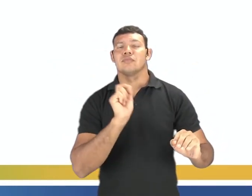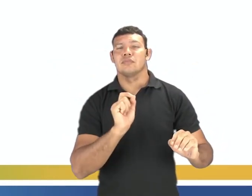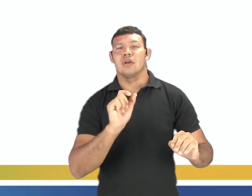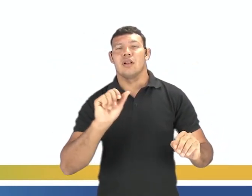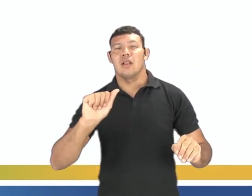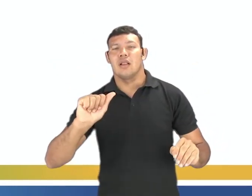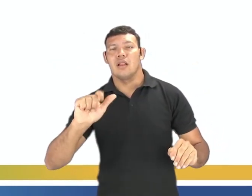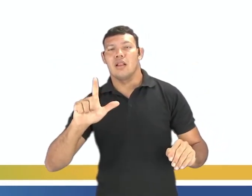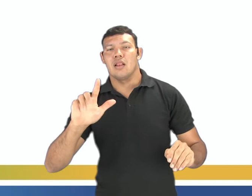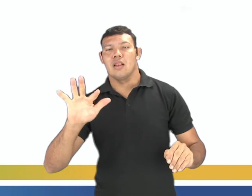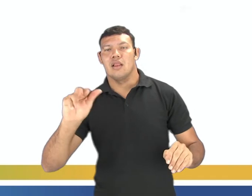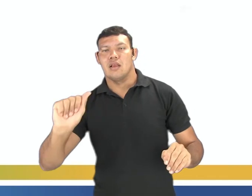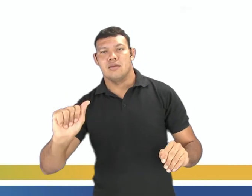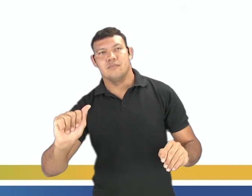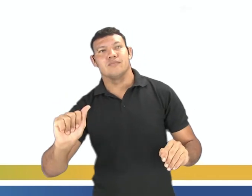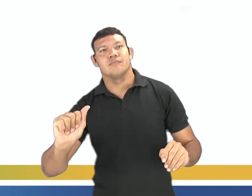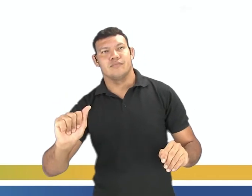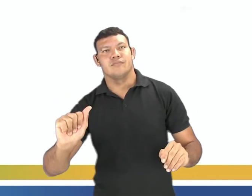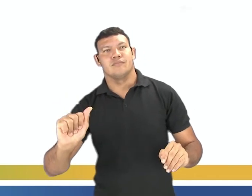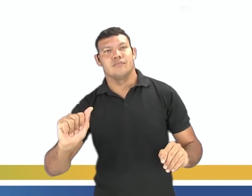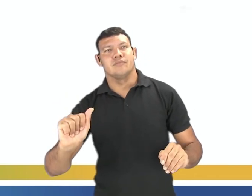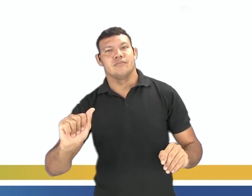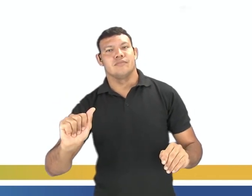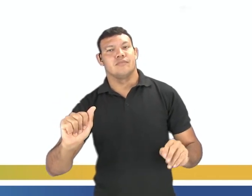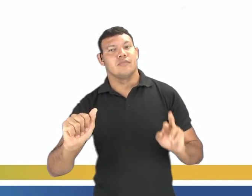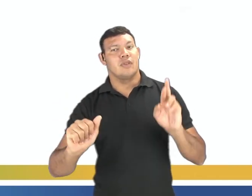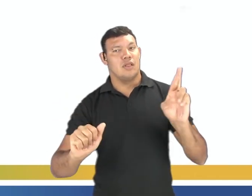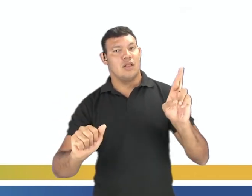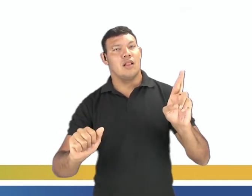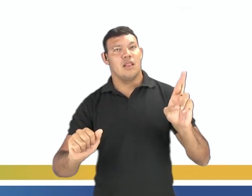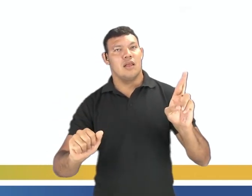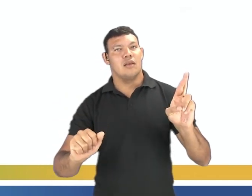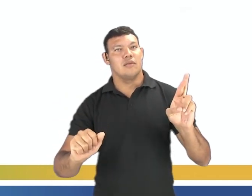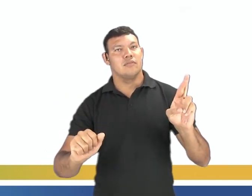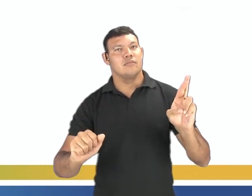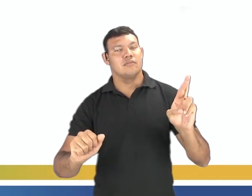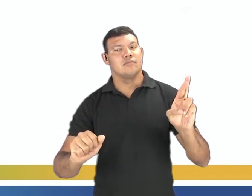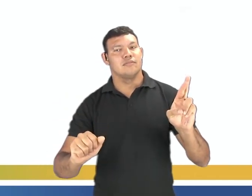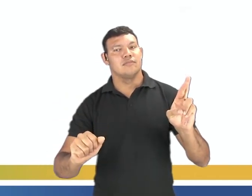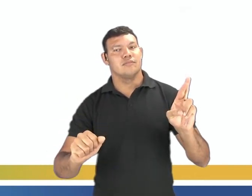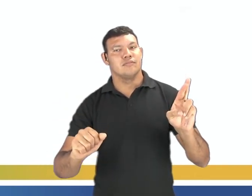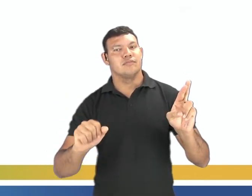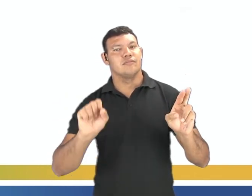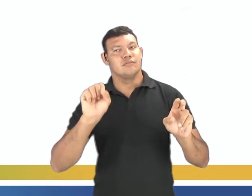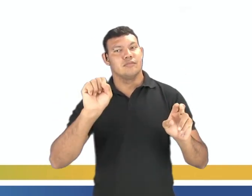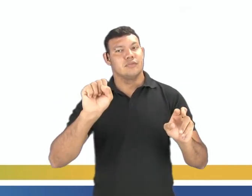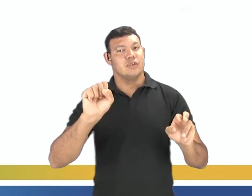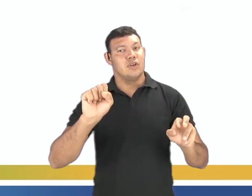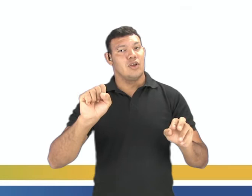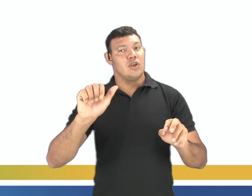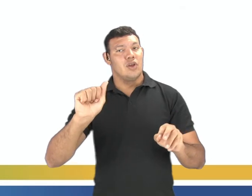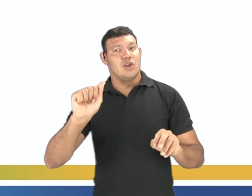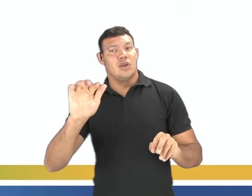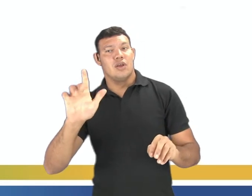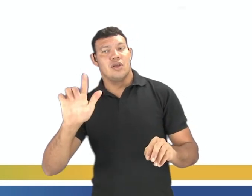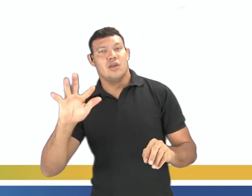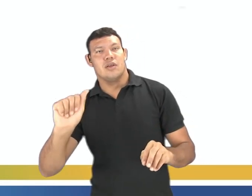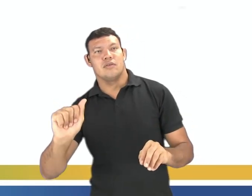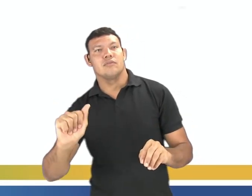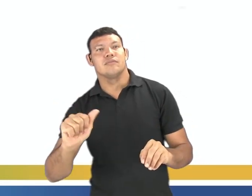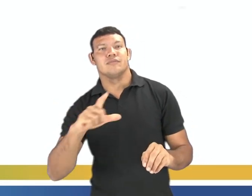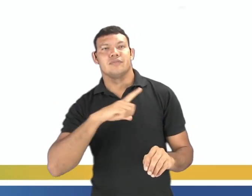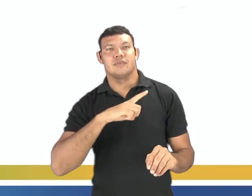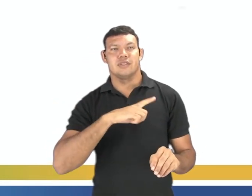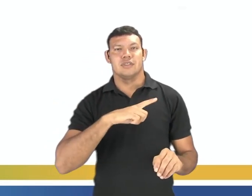têm pontos em comum e aí nós indicamos pelo r paralelo alpha ou seja quando nós temos um